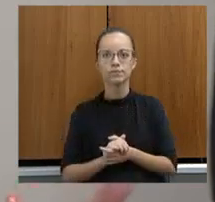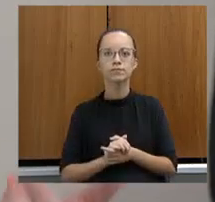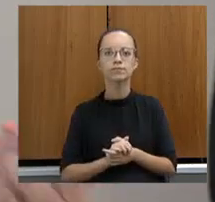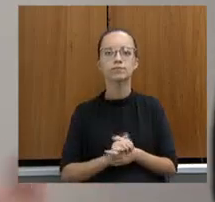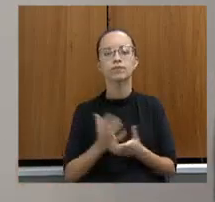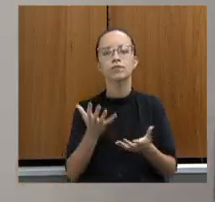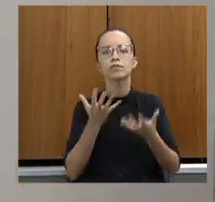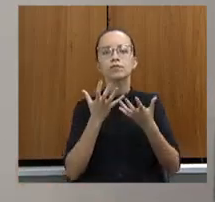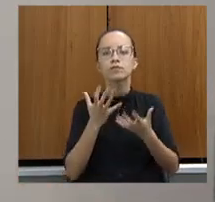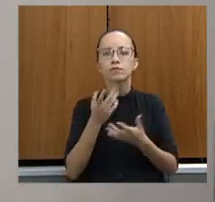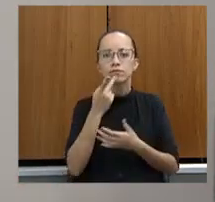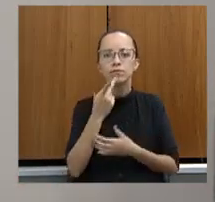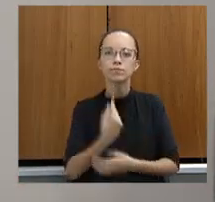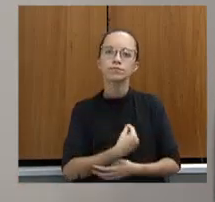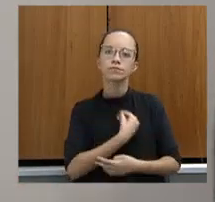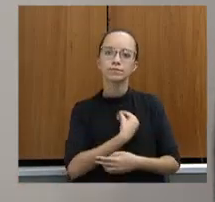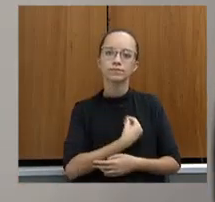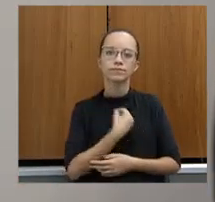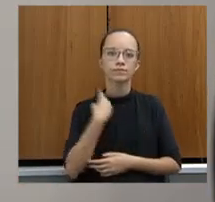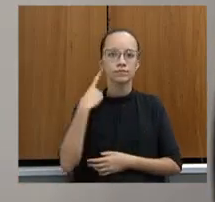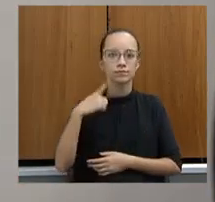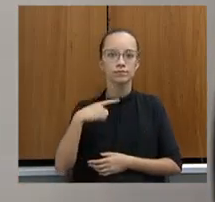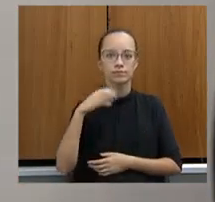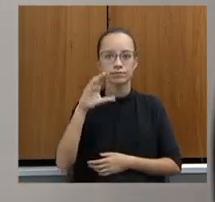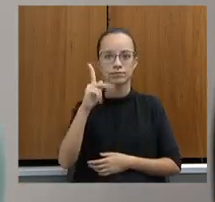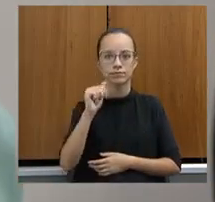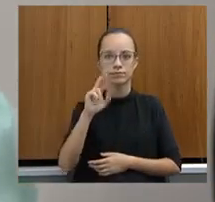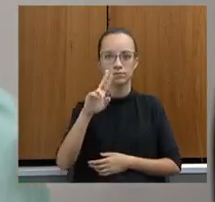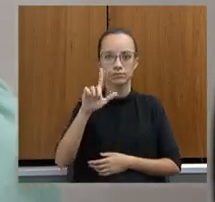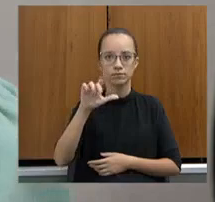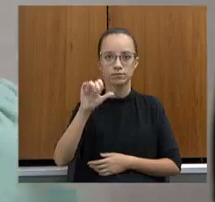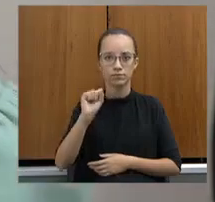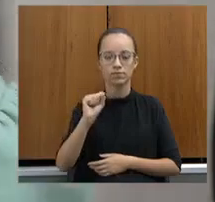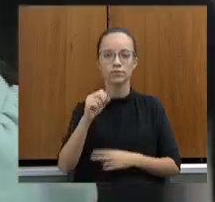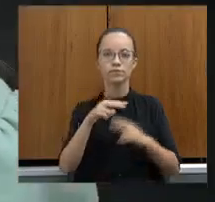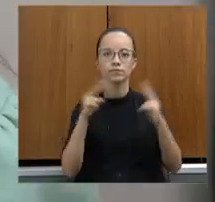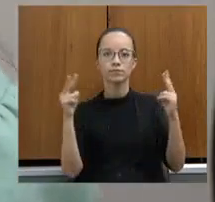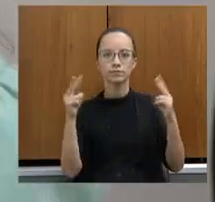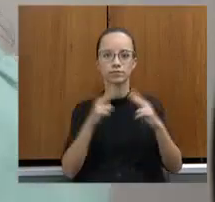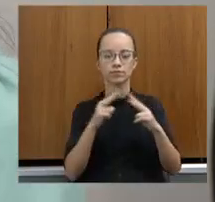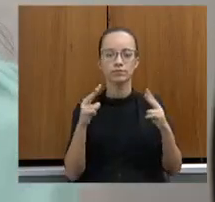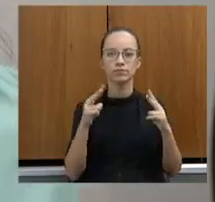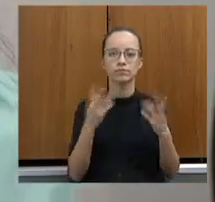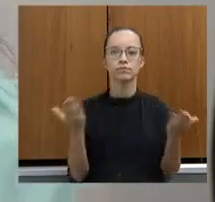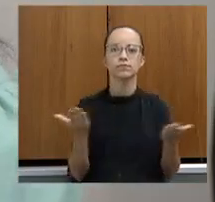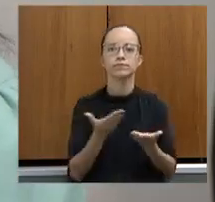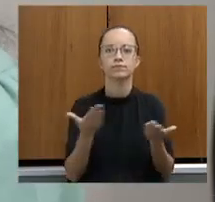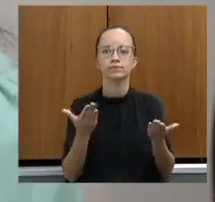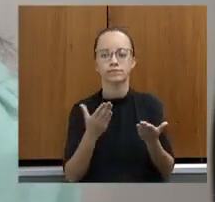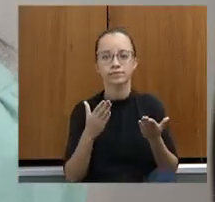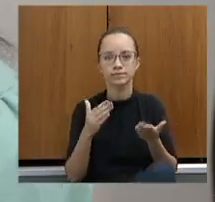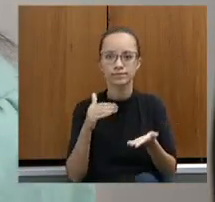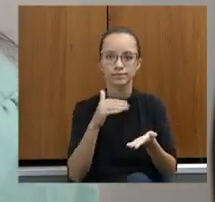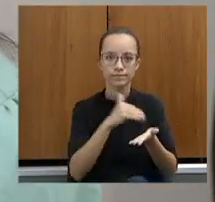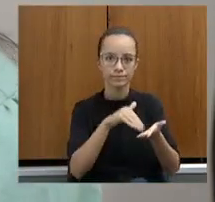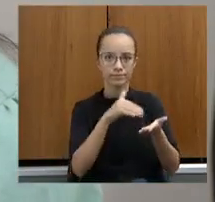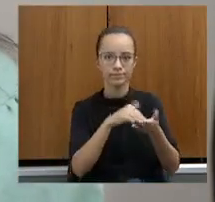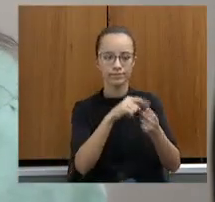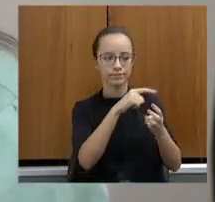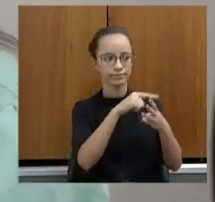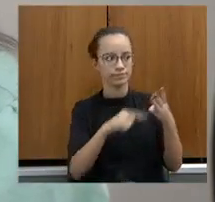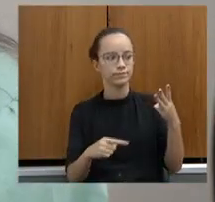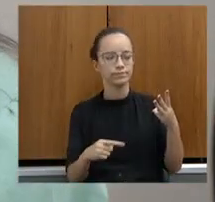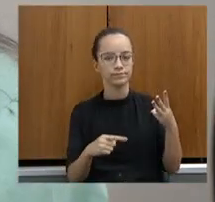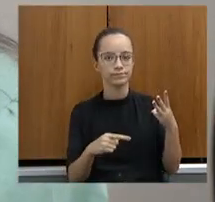registrar a presença do deputado Charles Santos que nos acompanha de forma virtual e vou passar para o secretários poderem